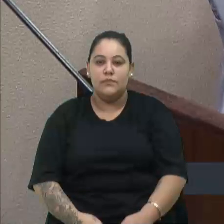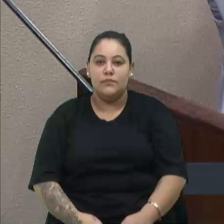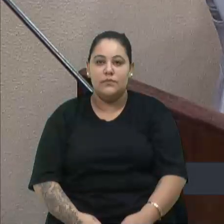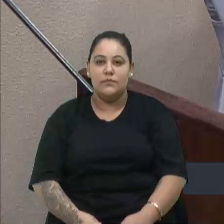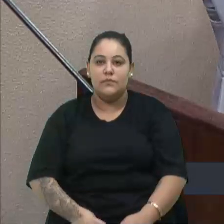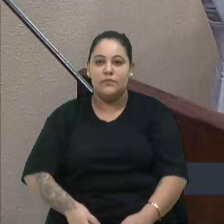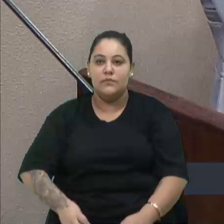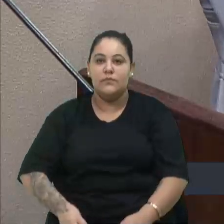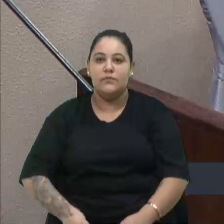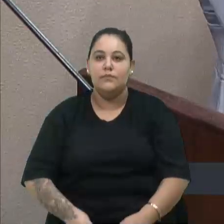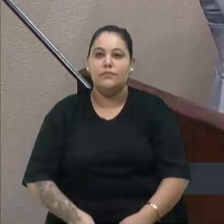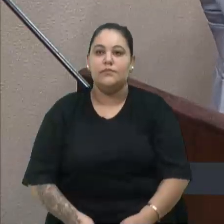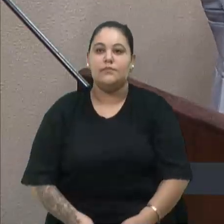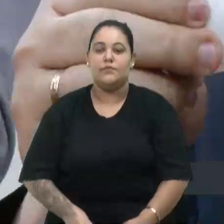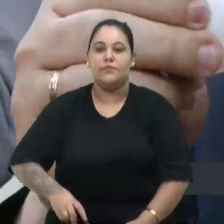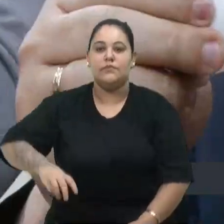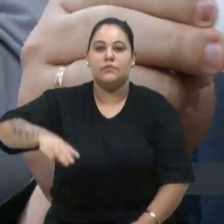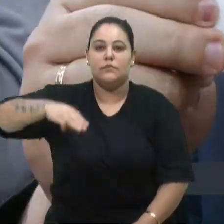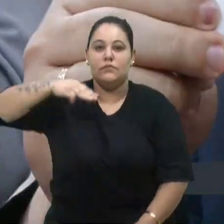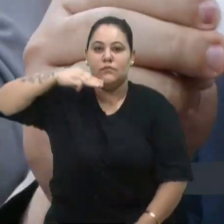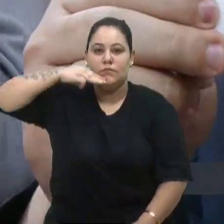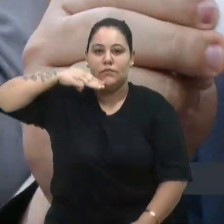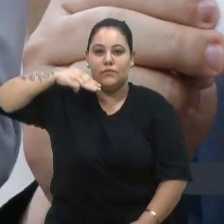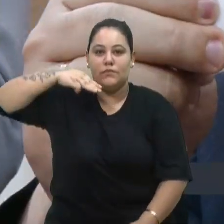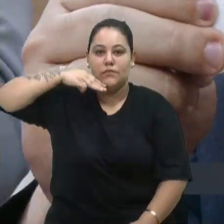Marisol Santos.